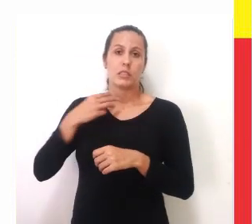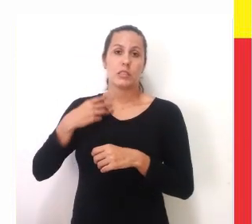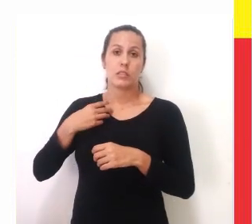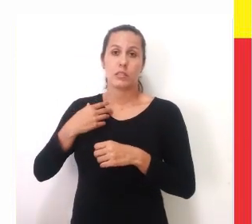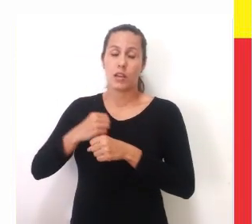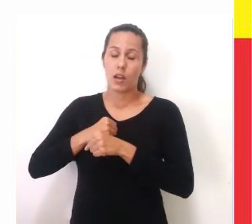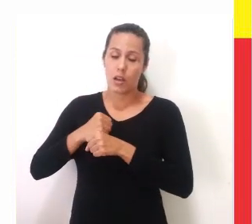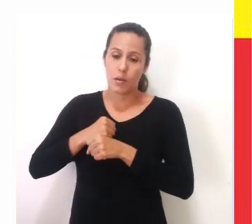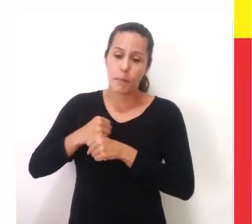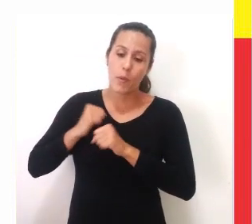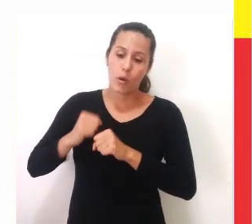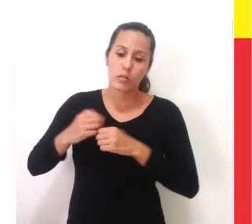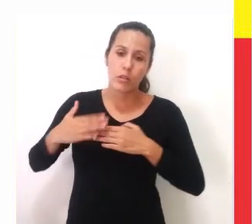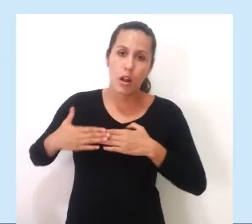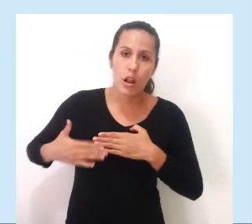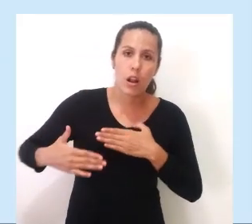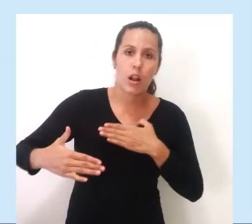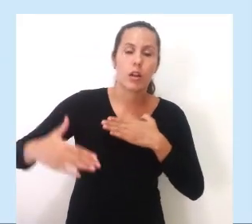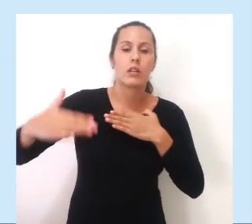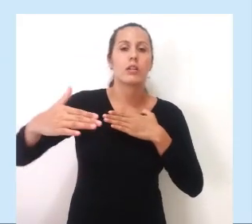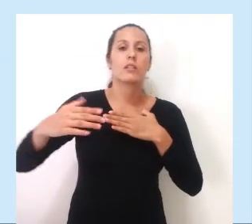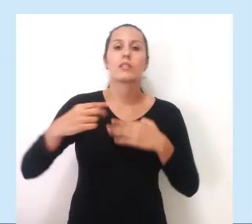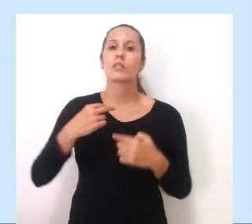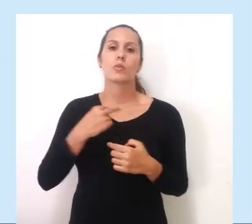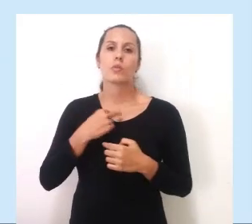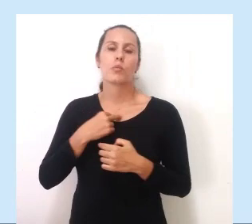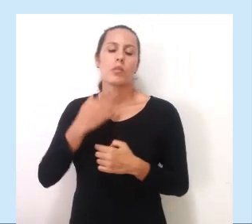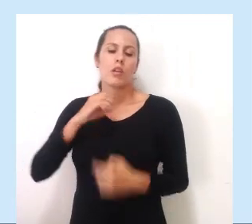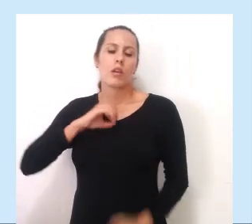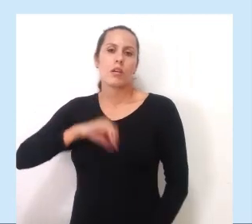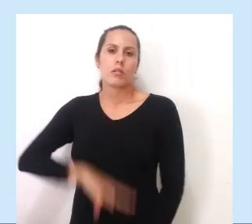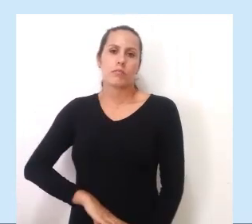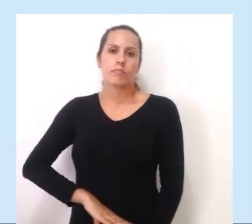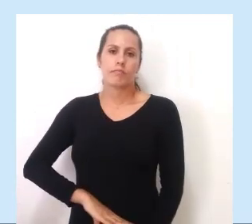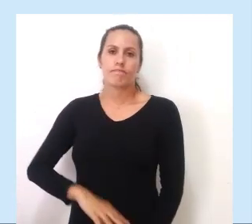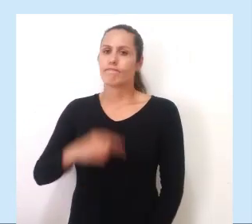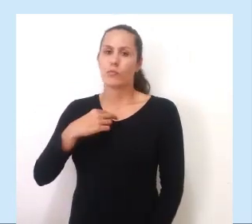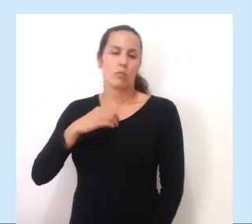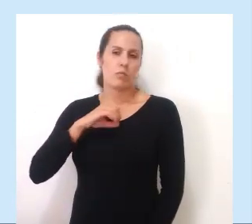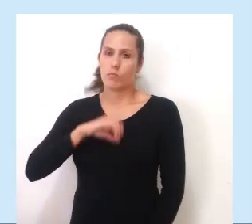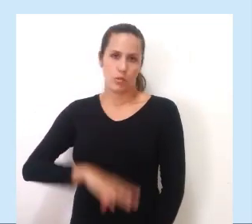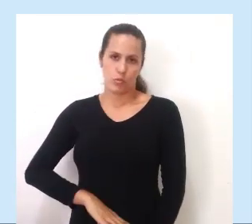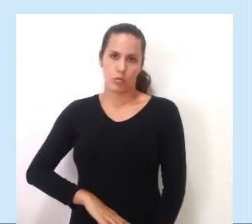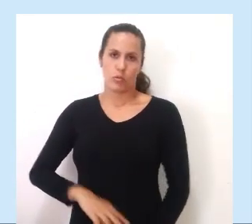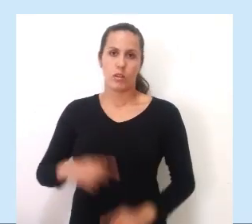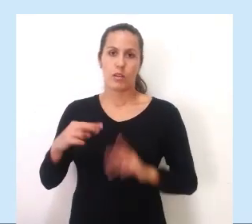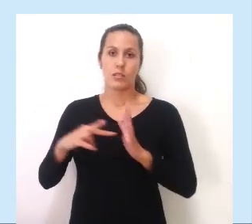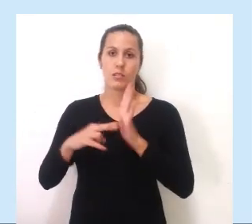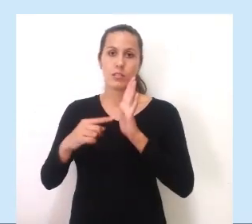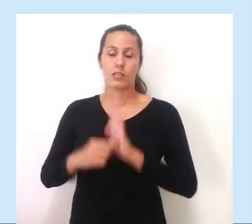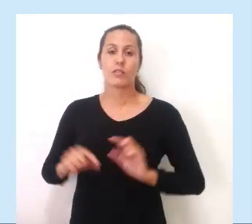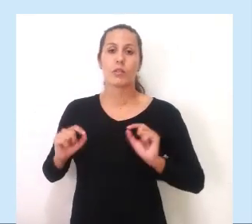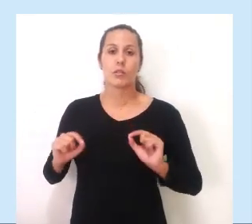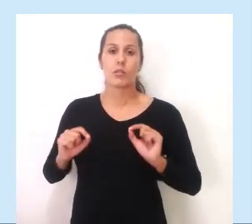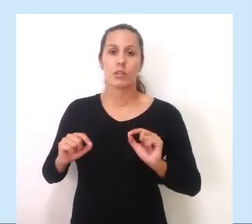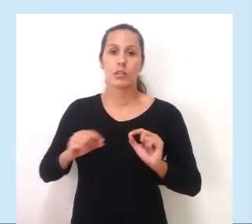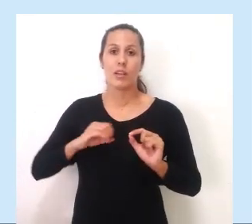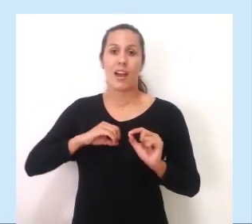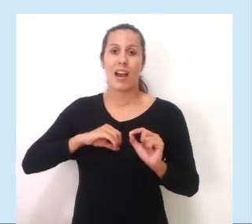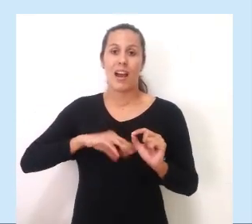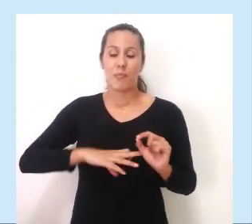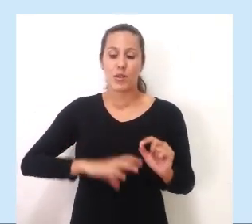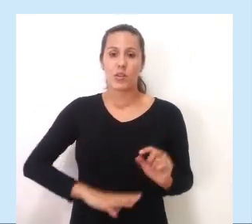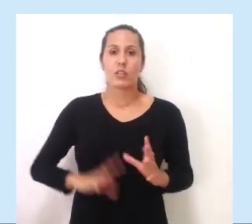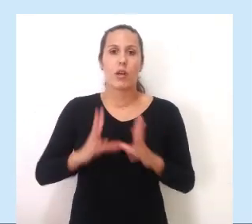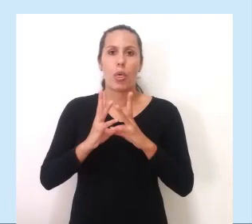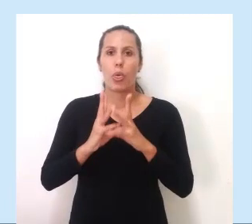seja, ela passar muito tempo sem menstruar, amenorréica. Significa que vai